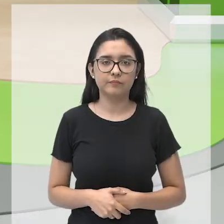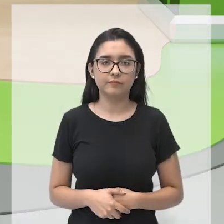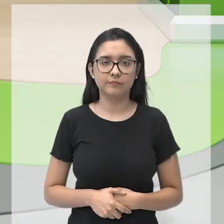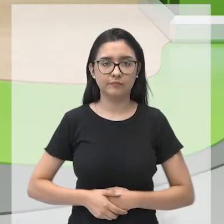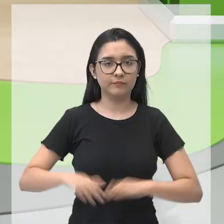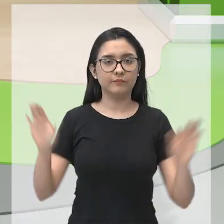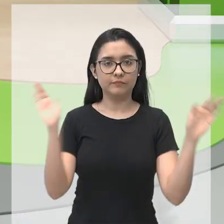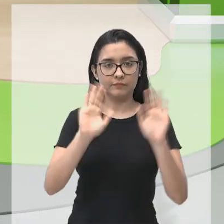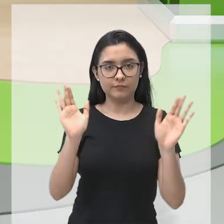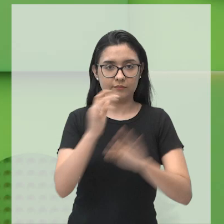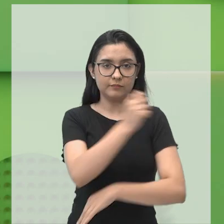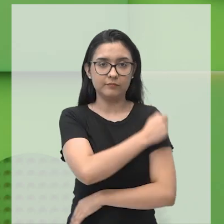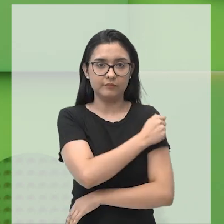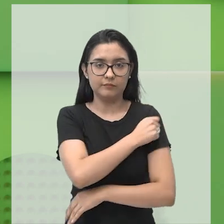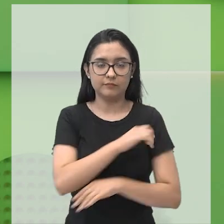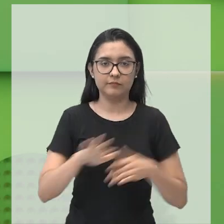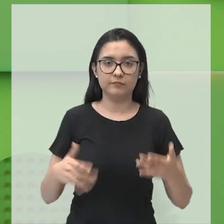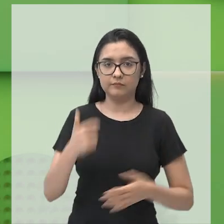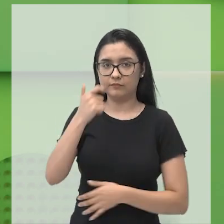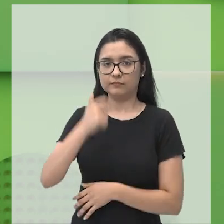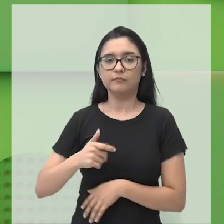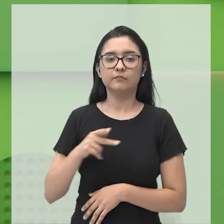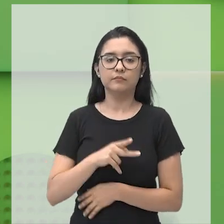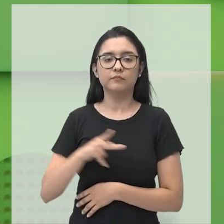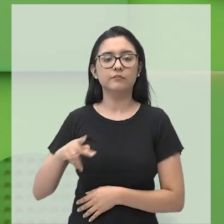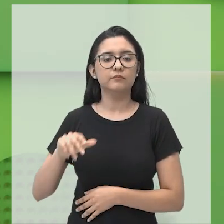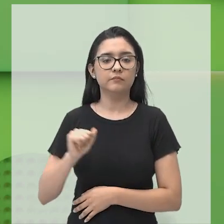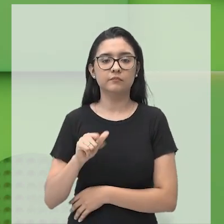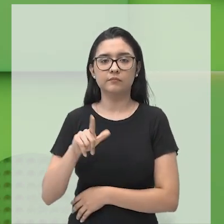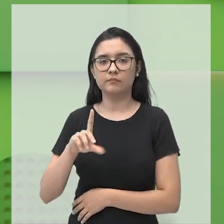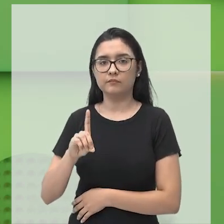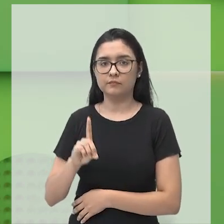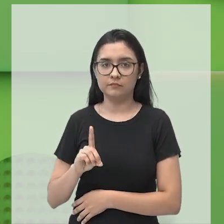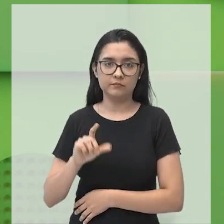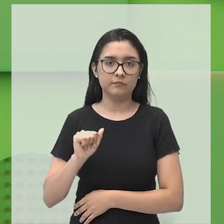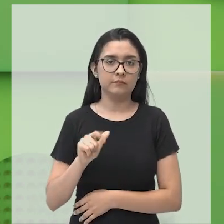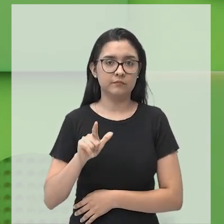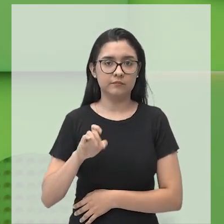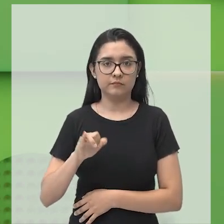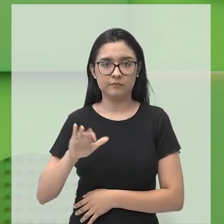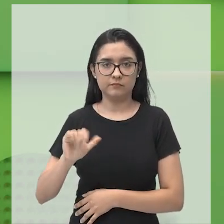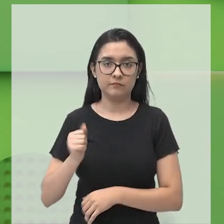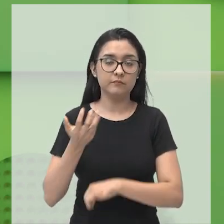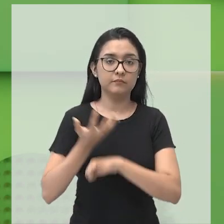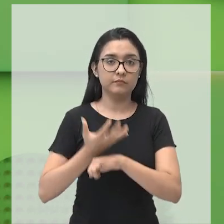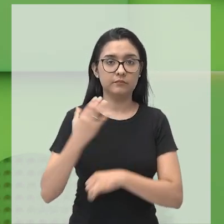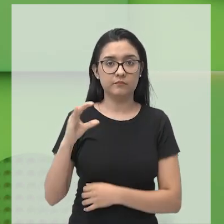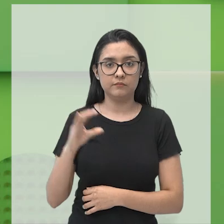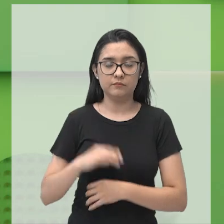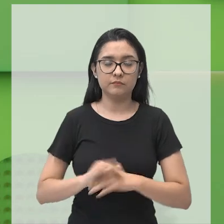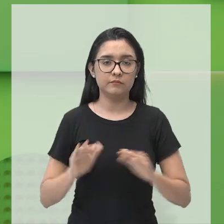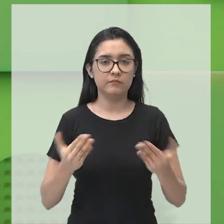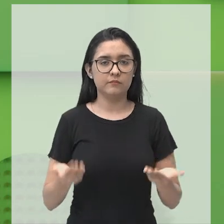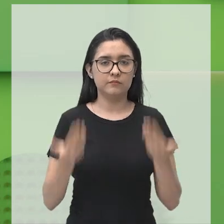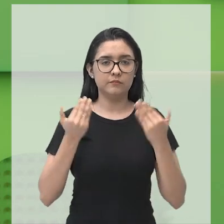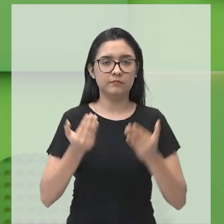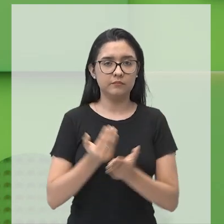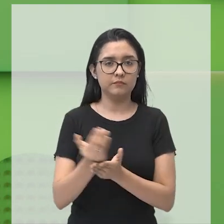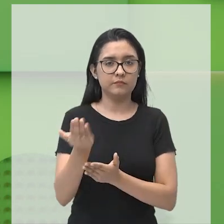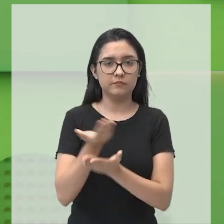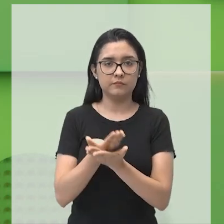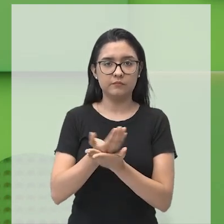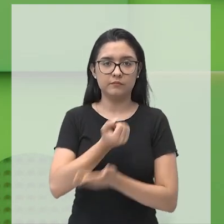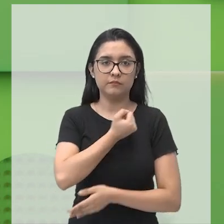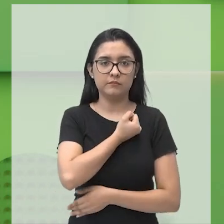Olá, jovens cientistas! Eu sou a professora Aldaleia Santos, sua professora de ciências, e vamos para a